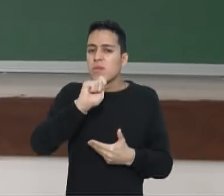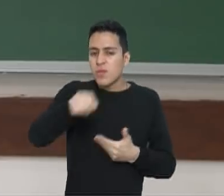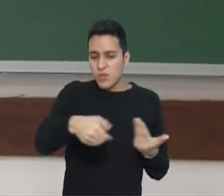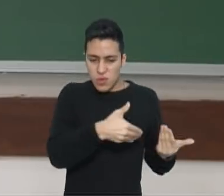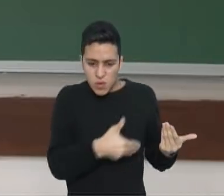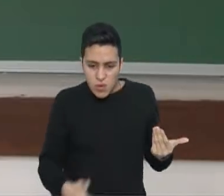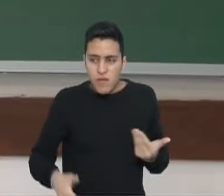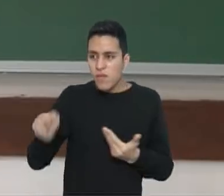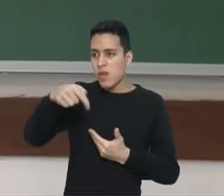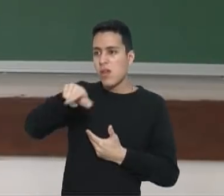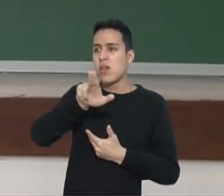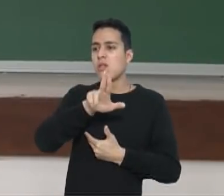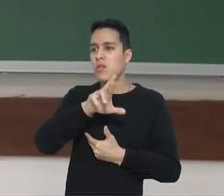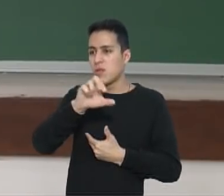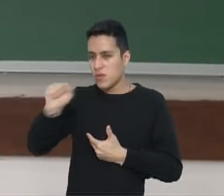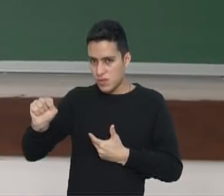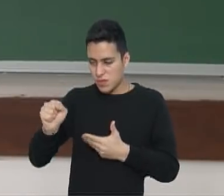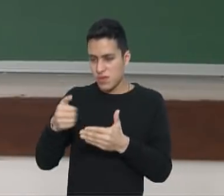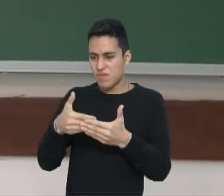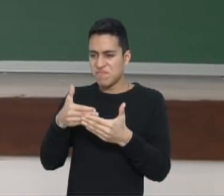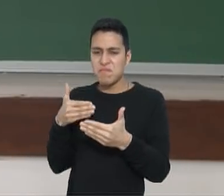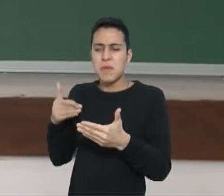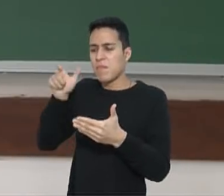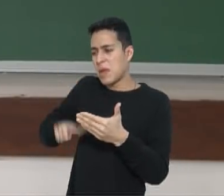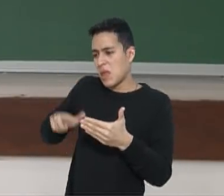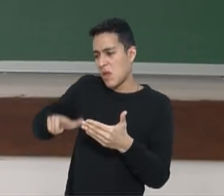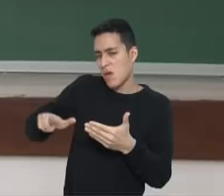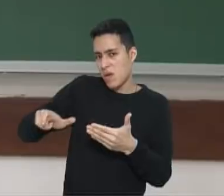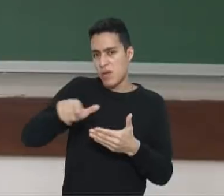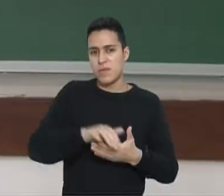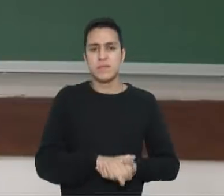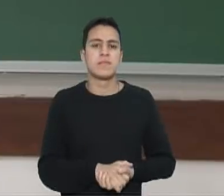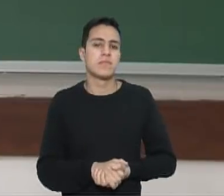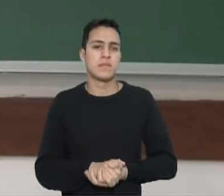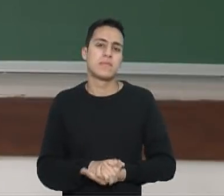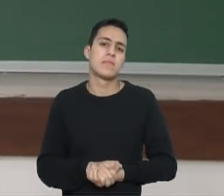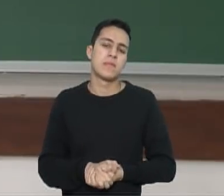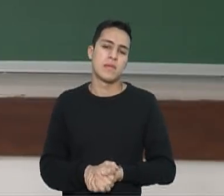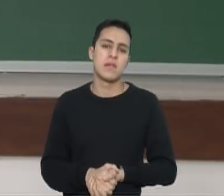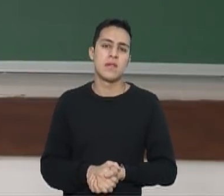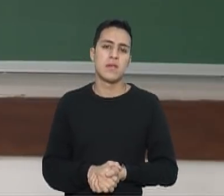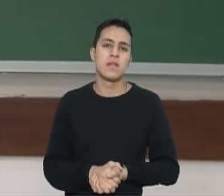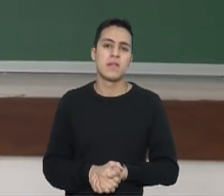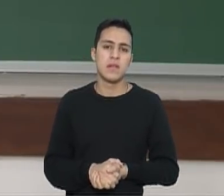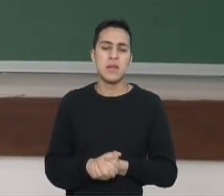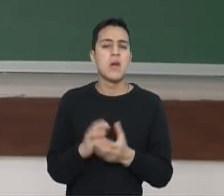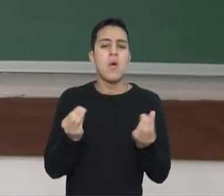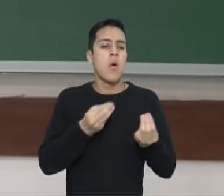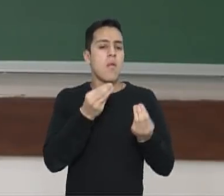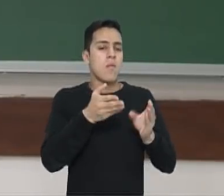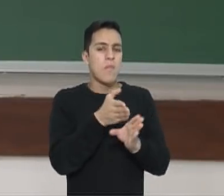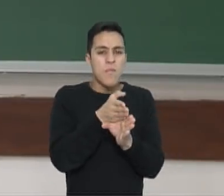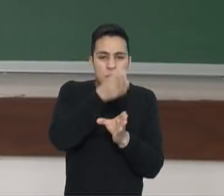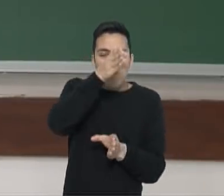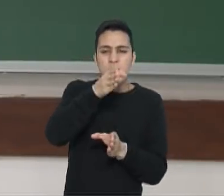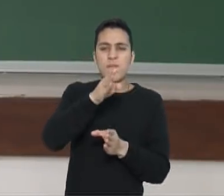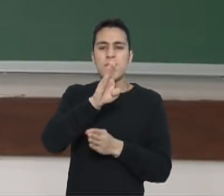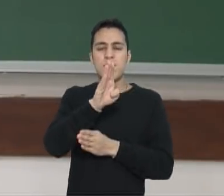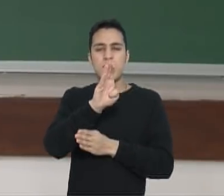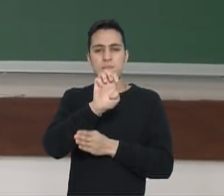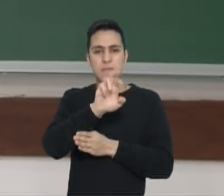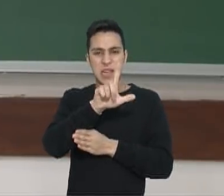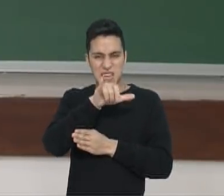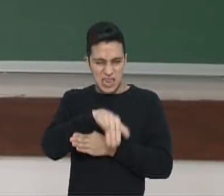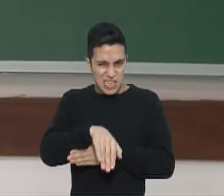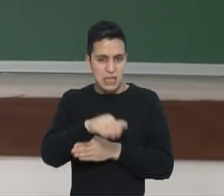governos soviéticos desde Nikita Khrushchev até o Mikhail Gorbachev, a queda do Muro de Berlim e as